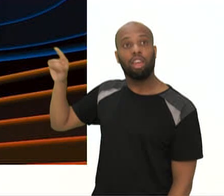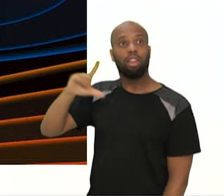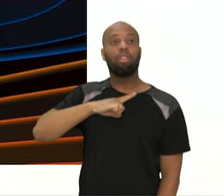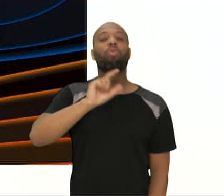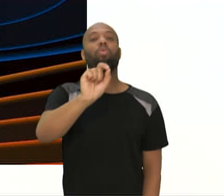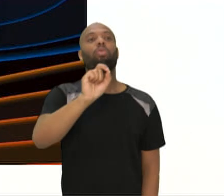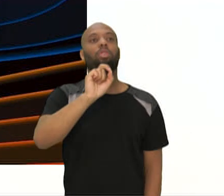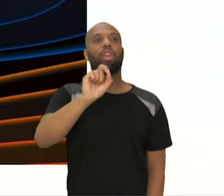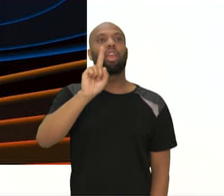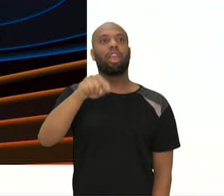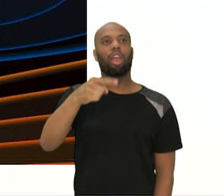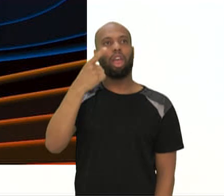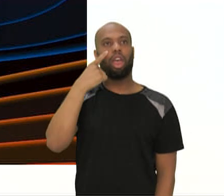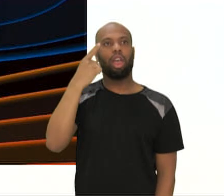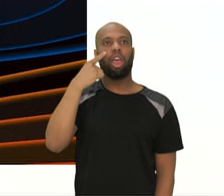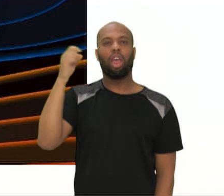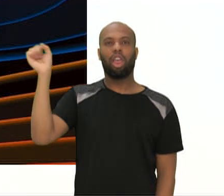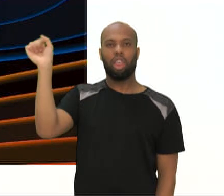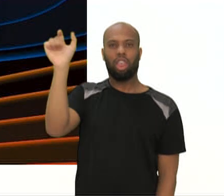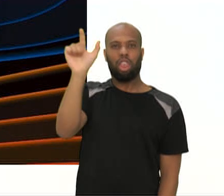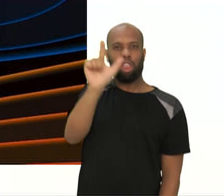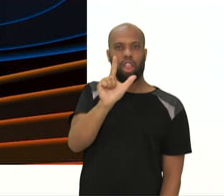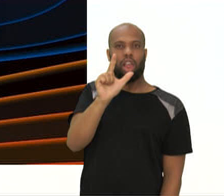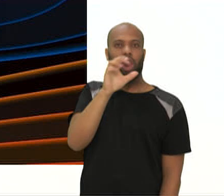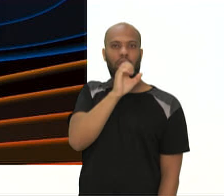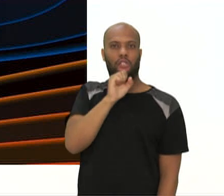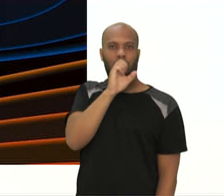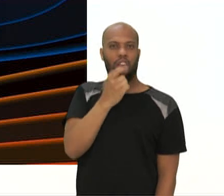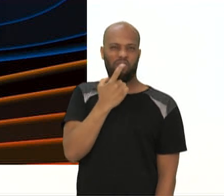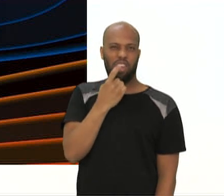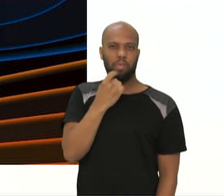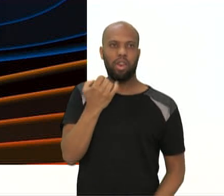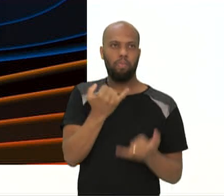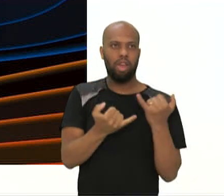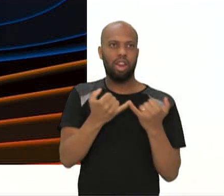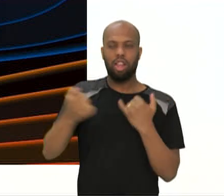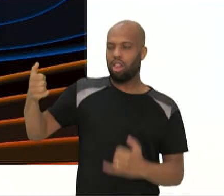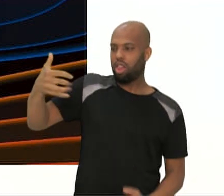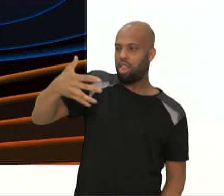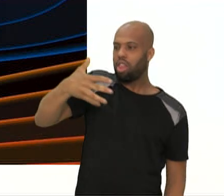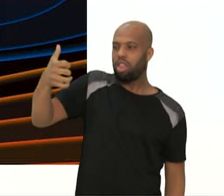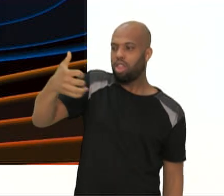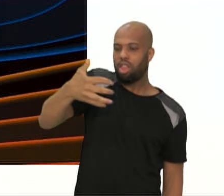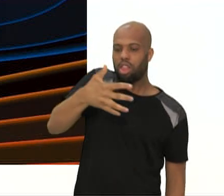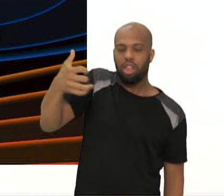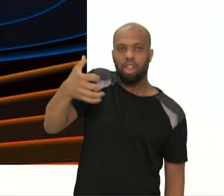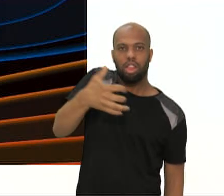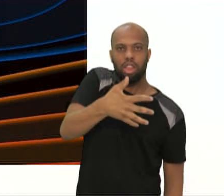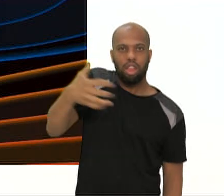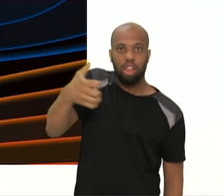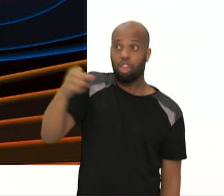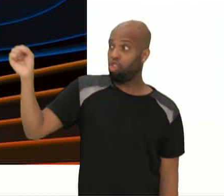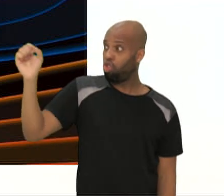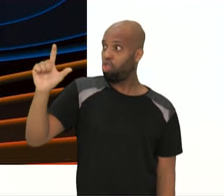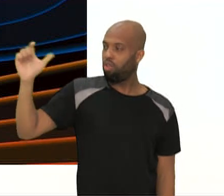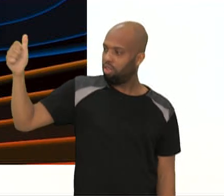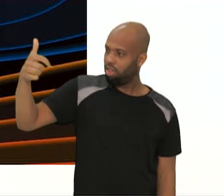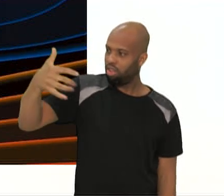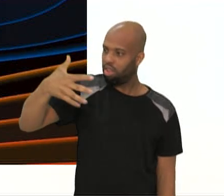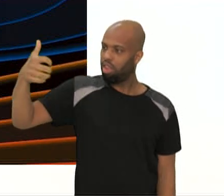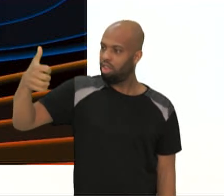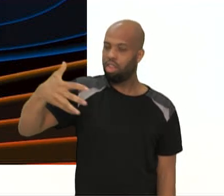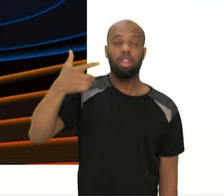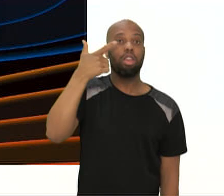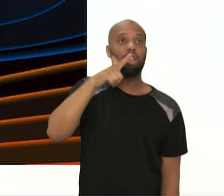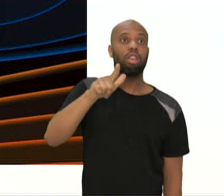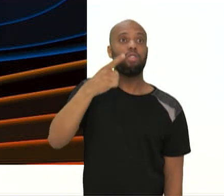está vendo em laranja ou levemente avermelhado a radiação solar sendo emitida pelo Sol, e aí você